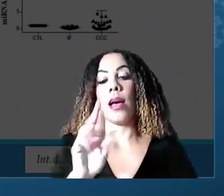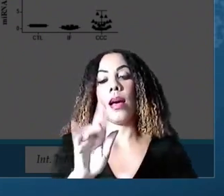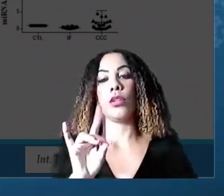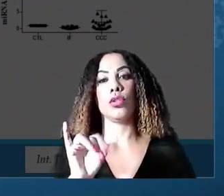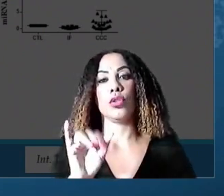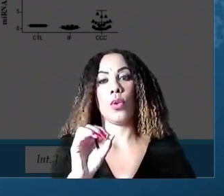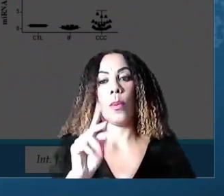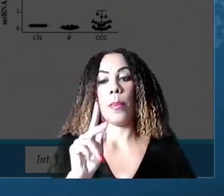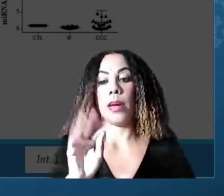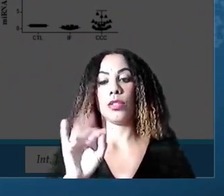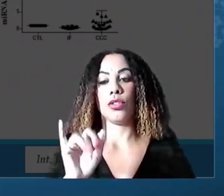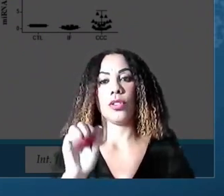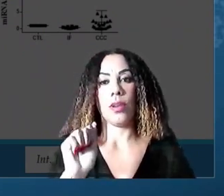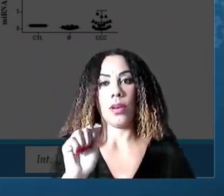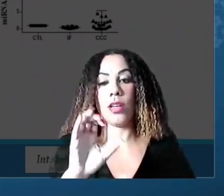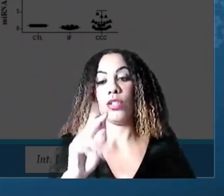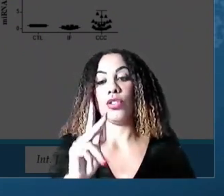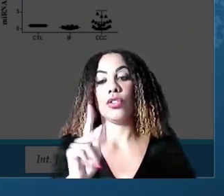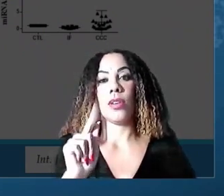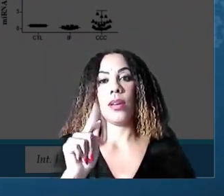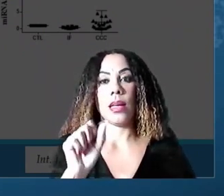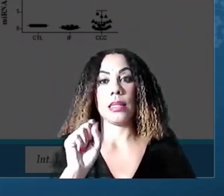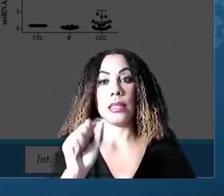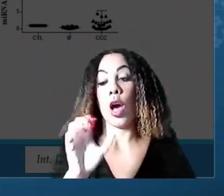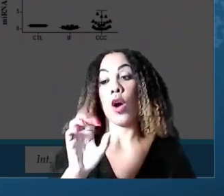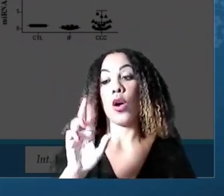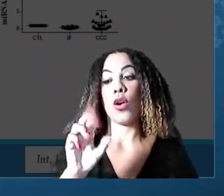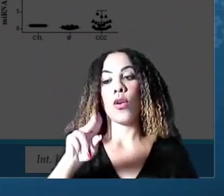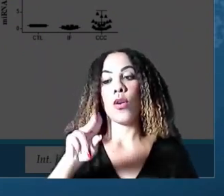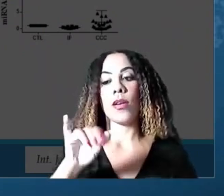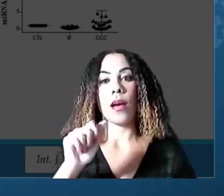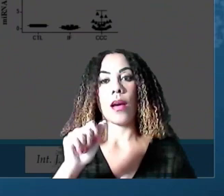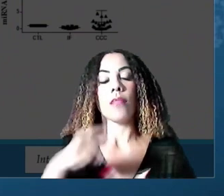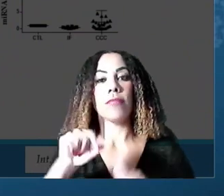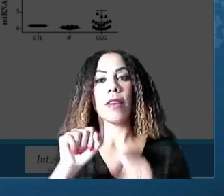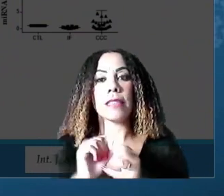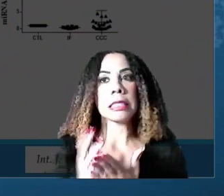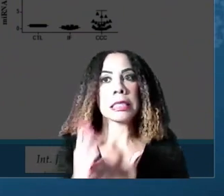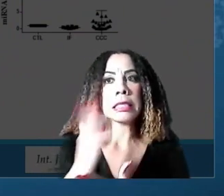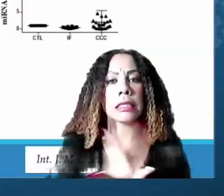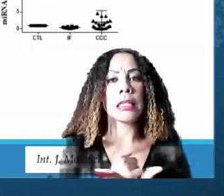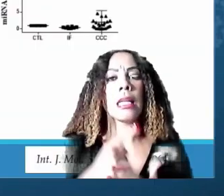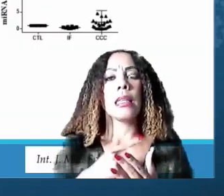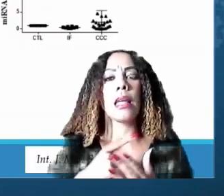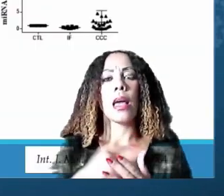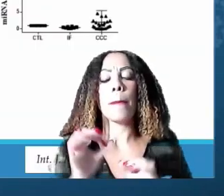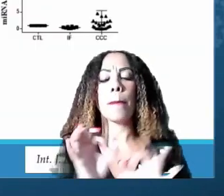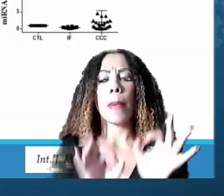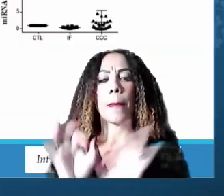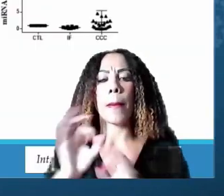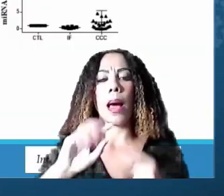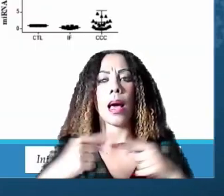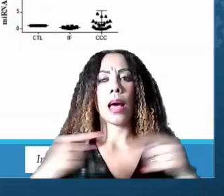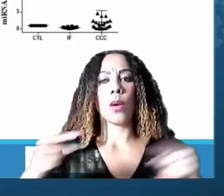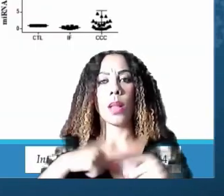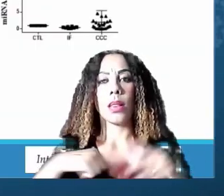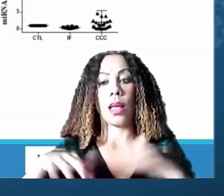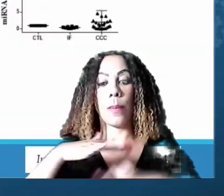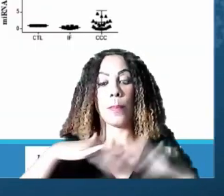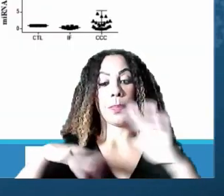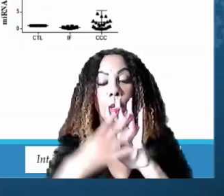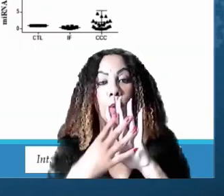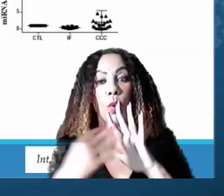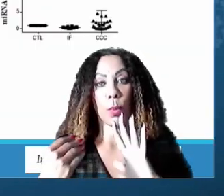gente fez um mapeamento, né, de microRNAs circulantes no modelo e